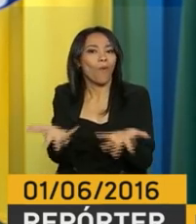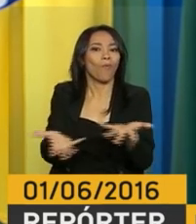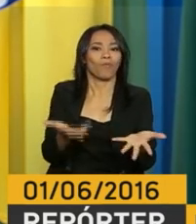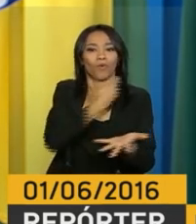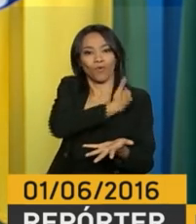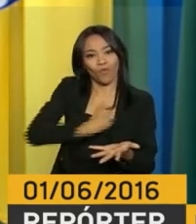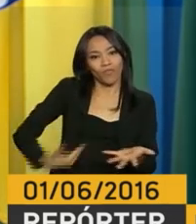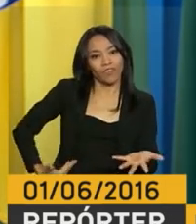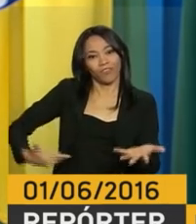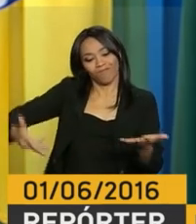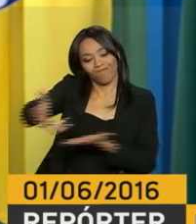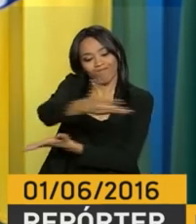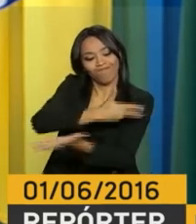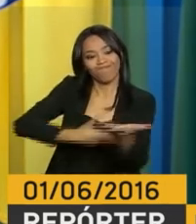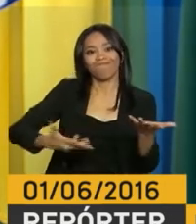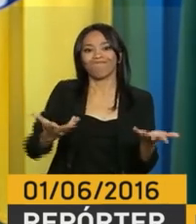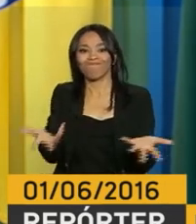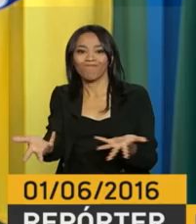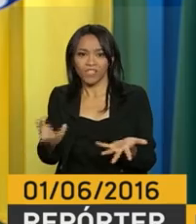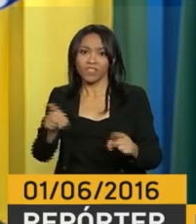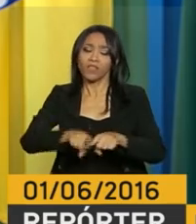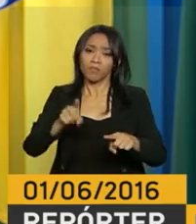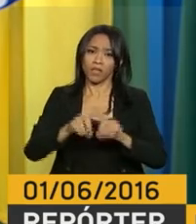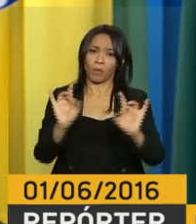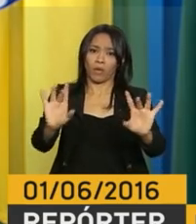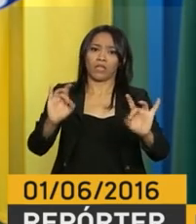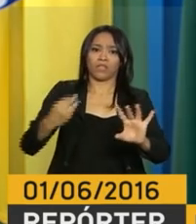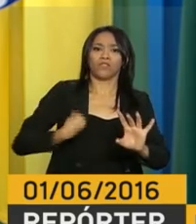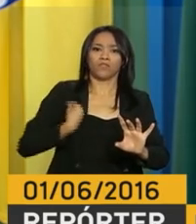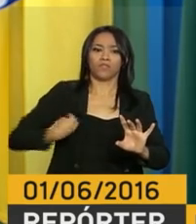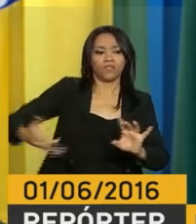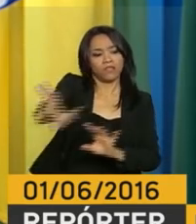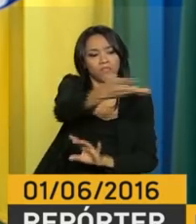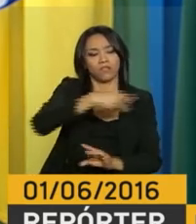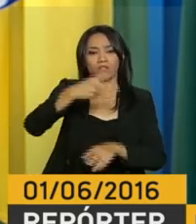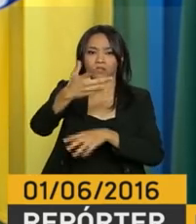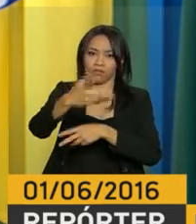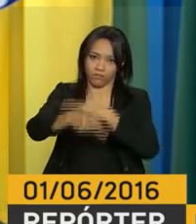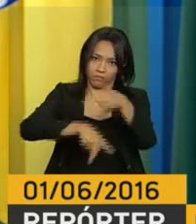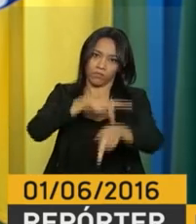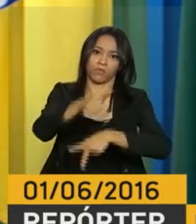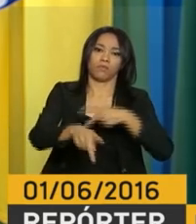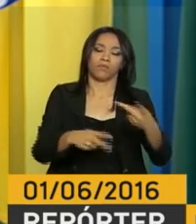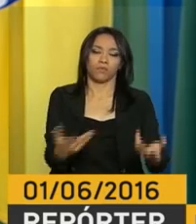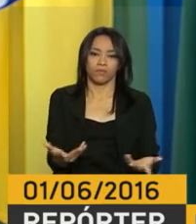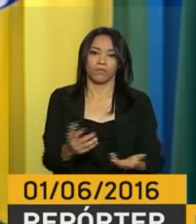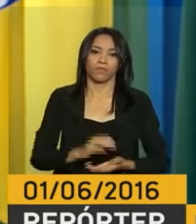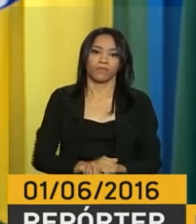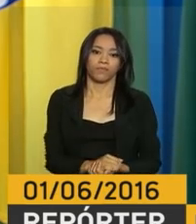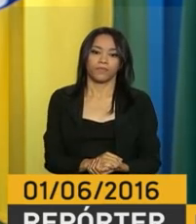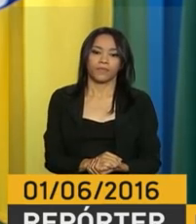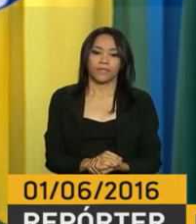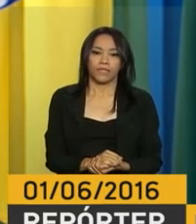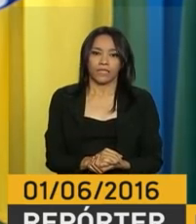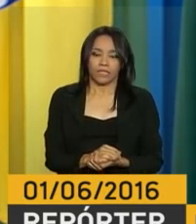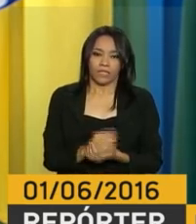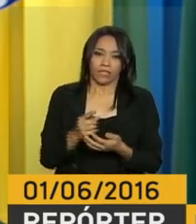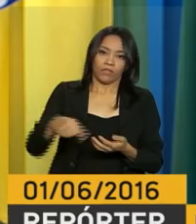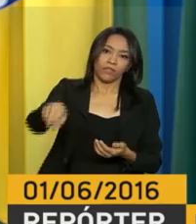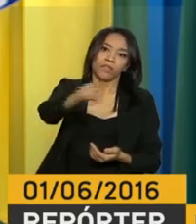da nossa Gente vou dizer obviedades e os senhores leem e as